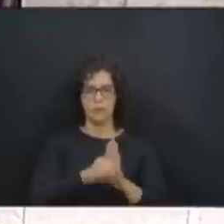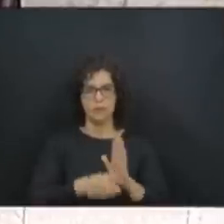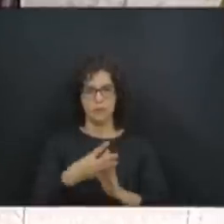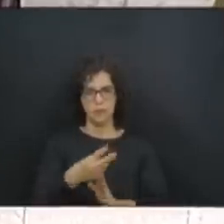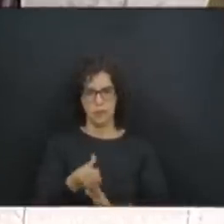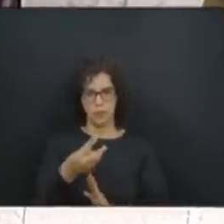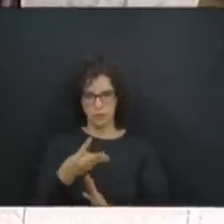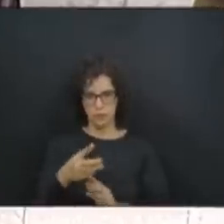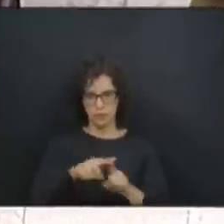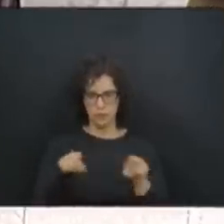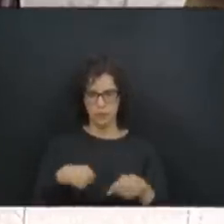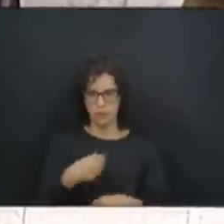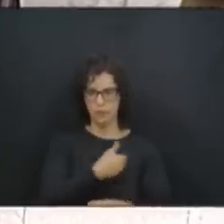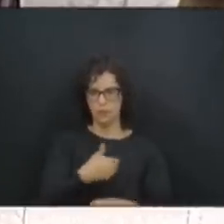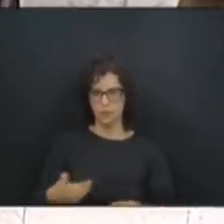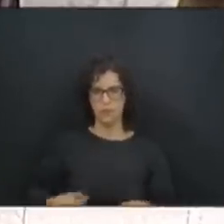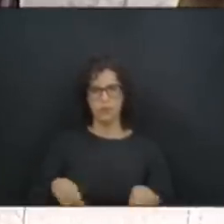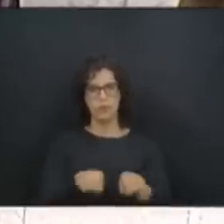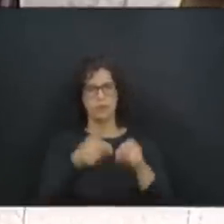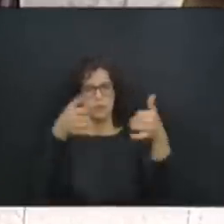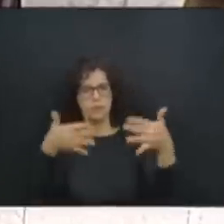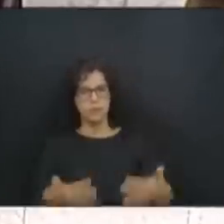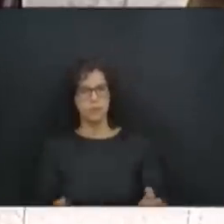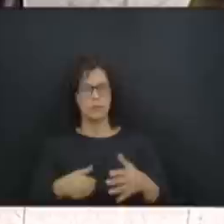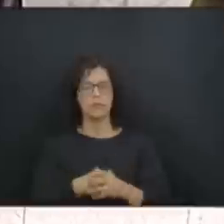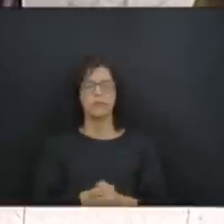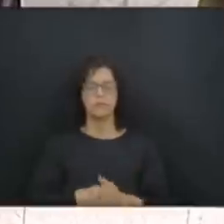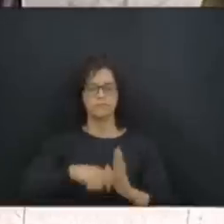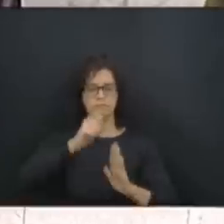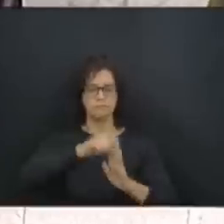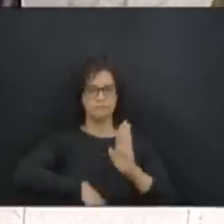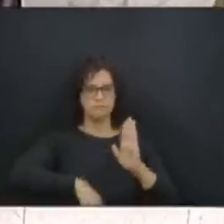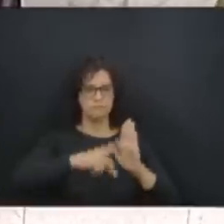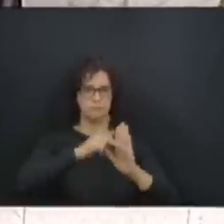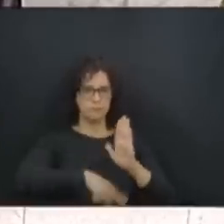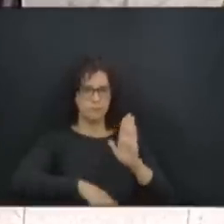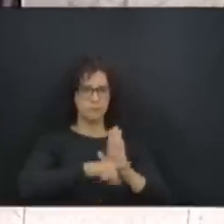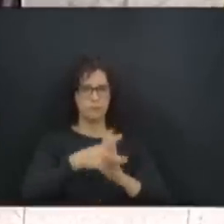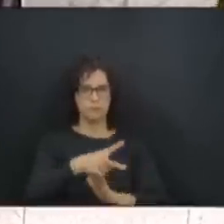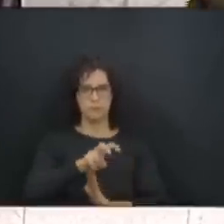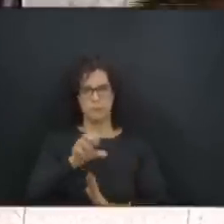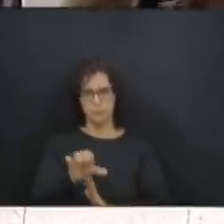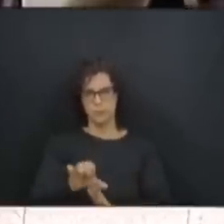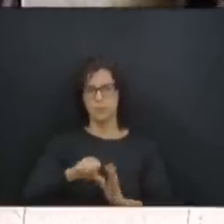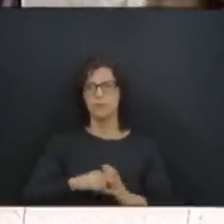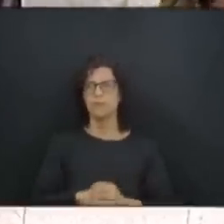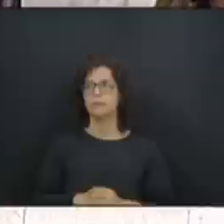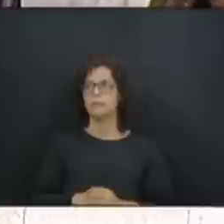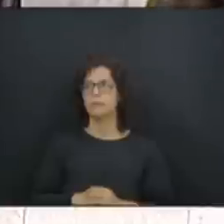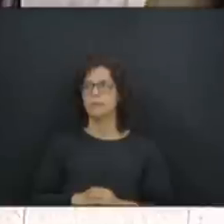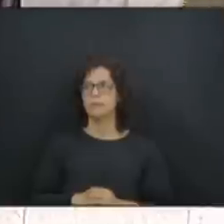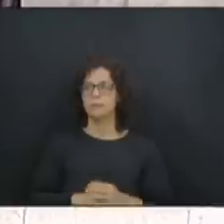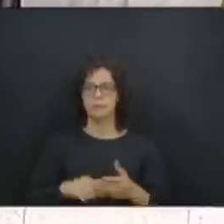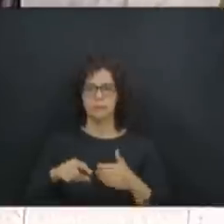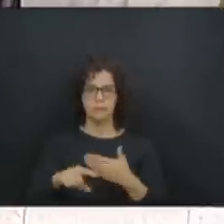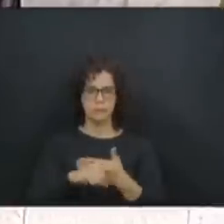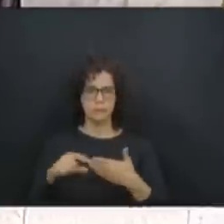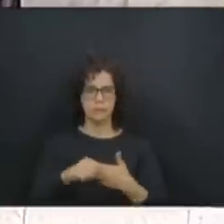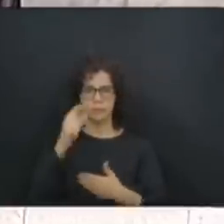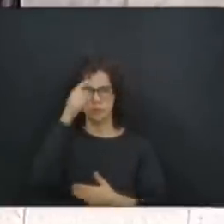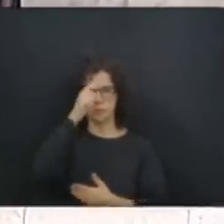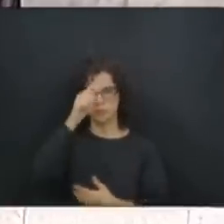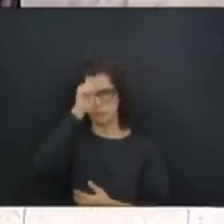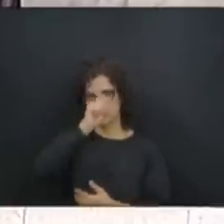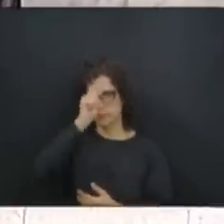363 do gabinete do governador comunique a sanção ao projeto de lei 259 de autoria do deputado